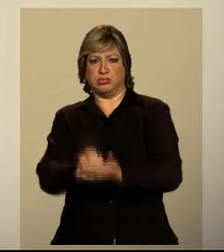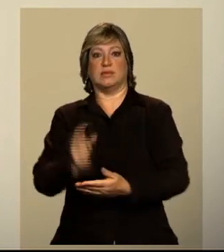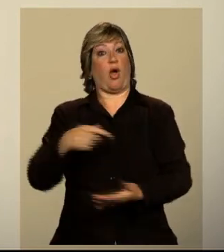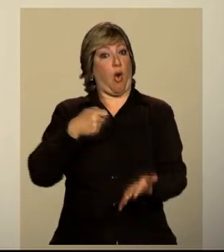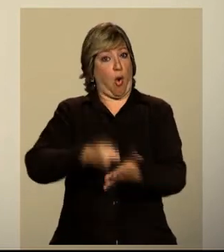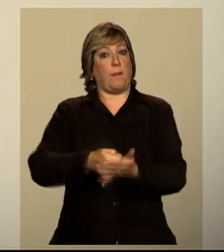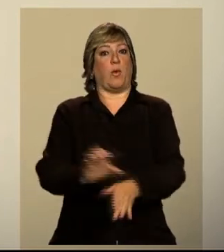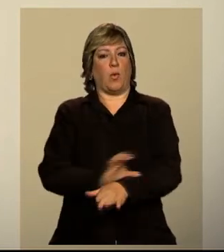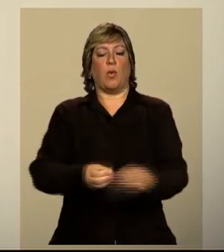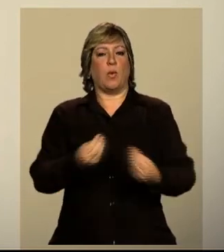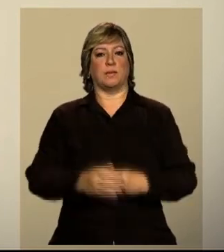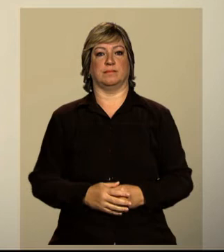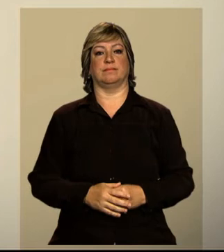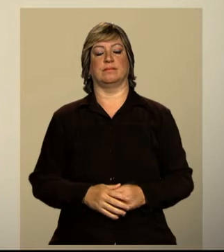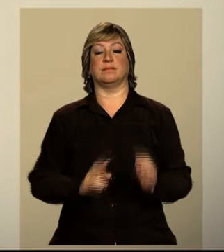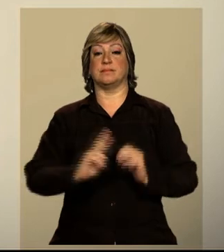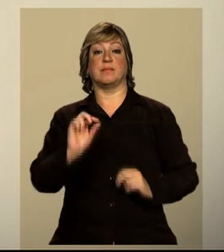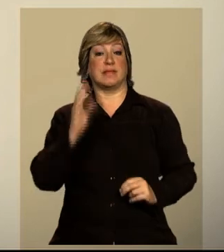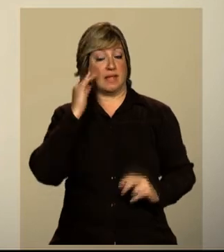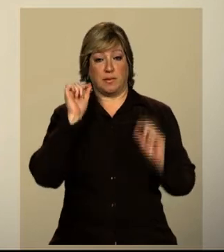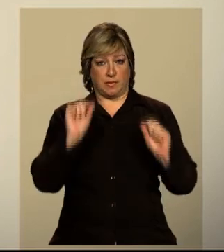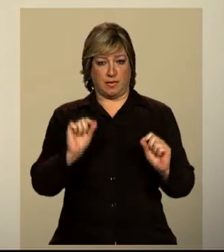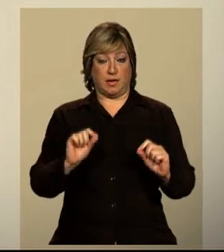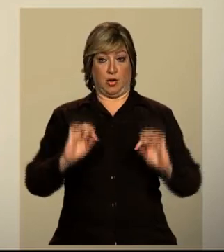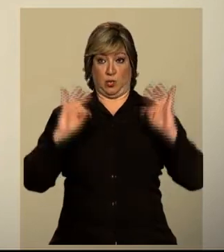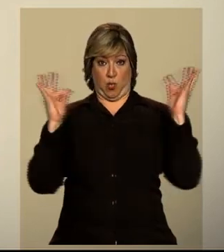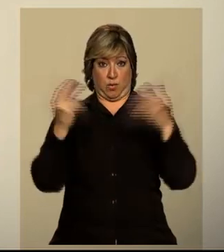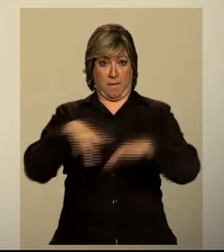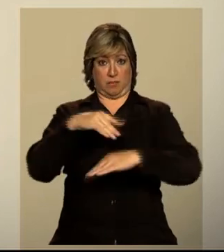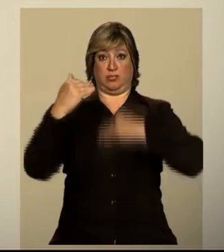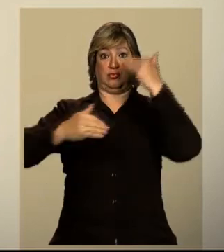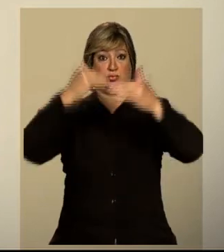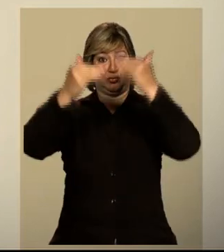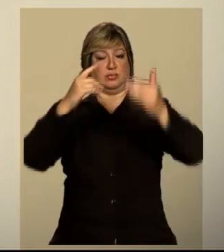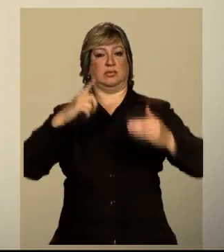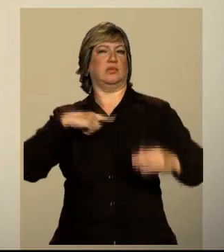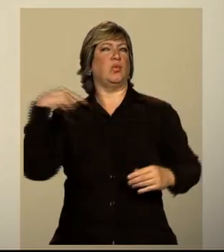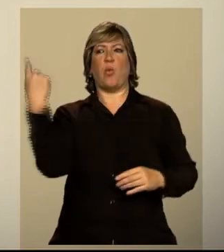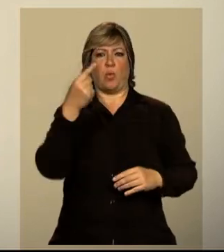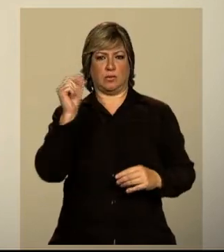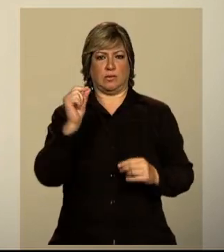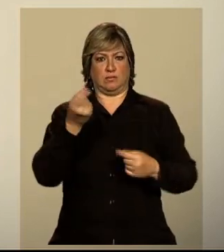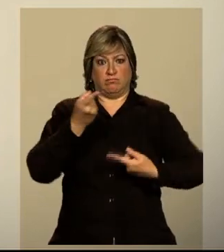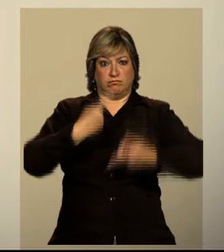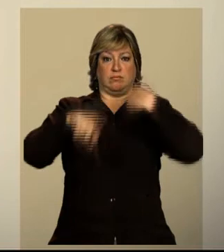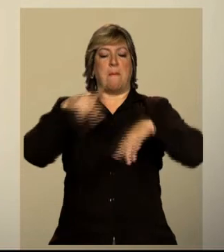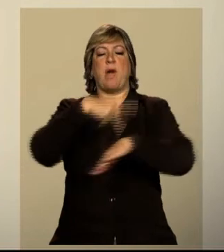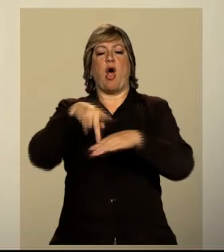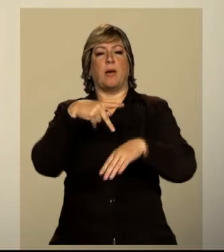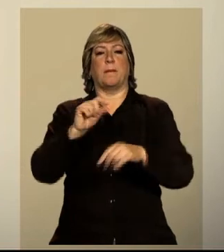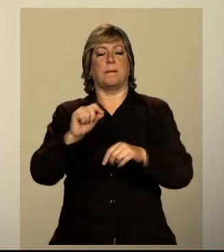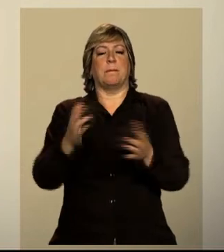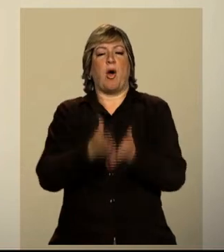obrigatórios de cursos sabe Luciano todo o país que se desenvolveu que saiu da condição de país pobre e que se mantém na